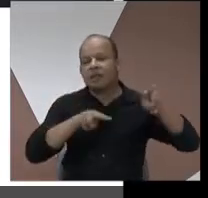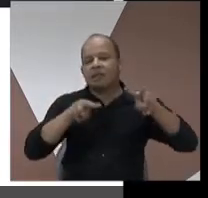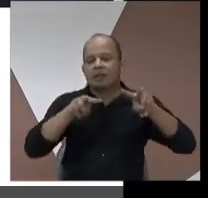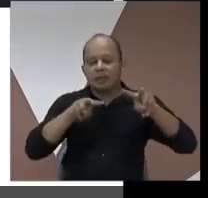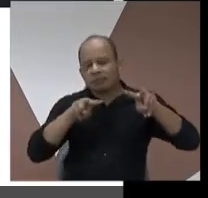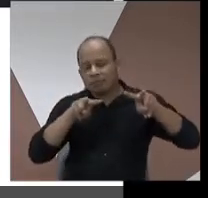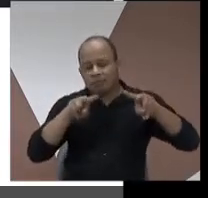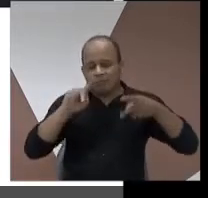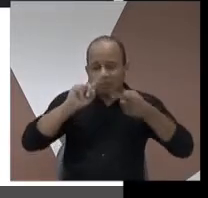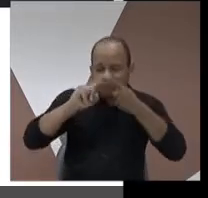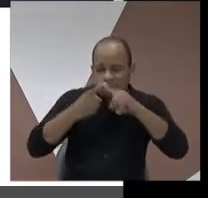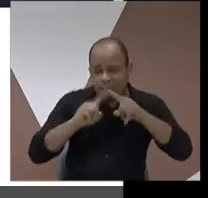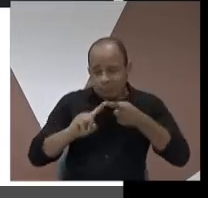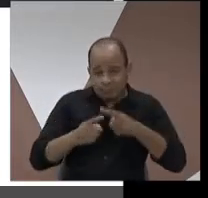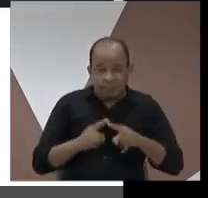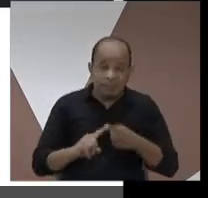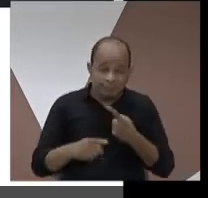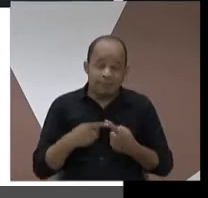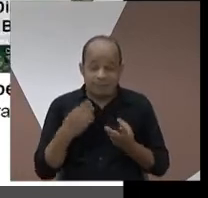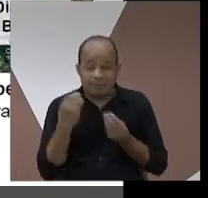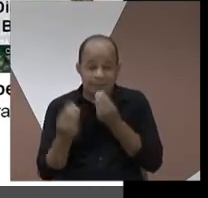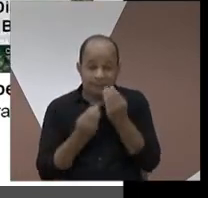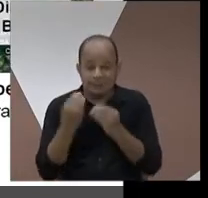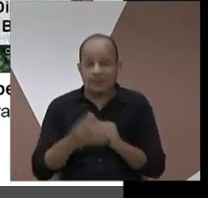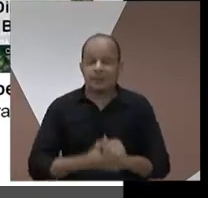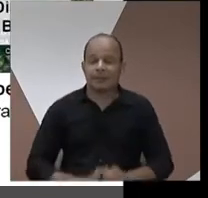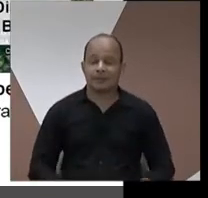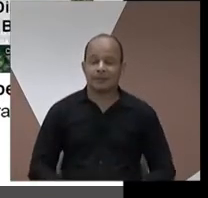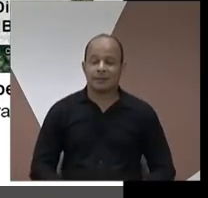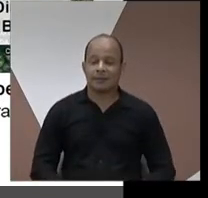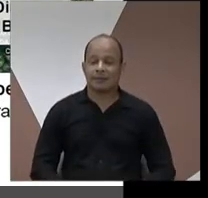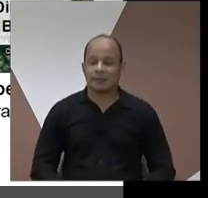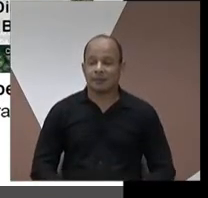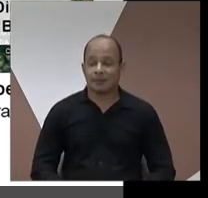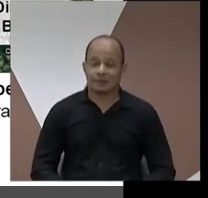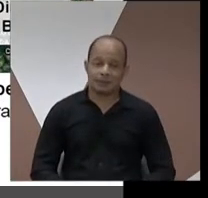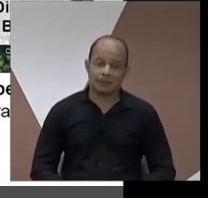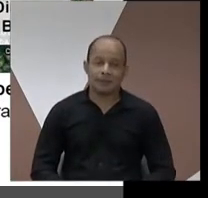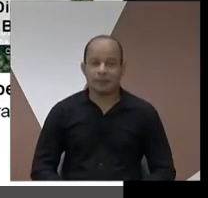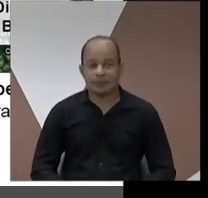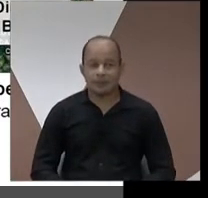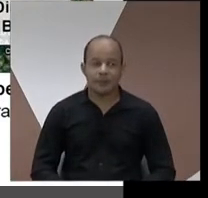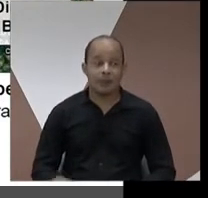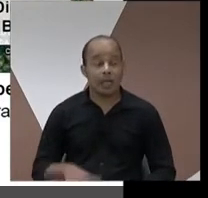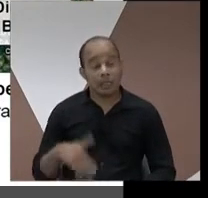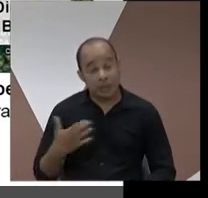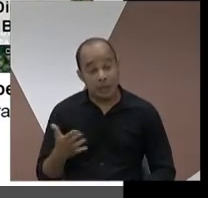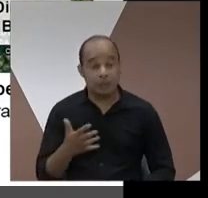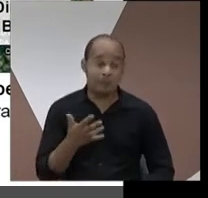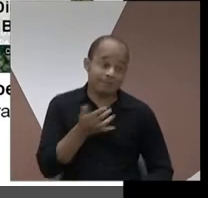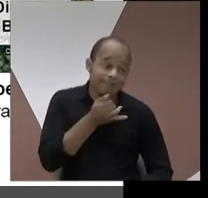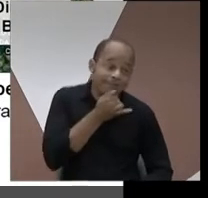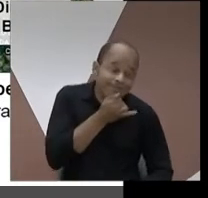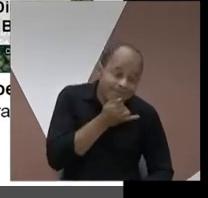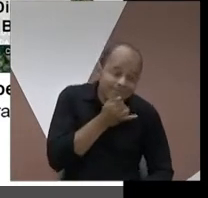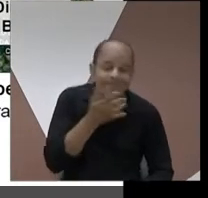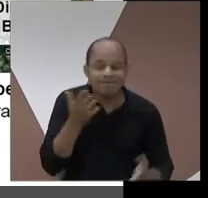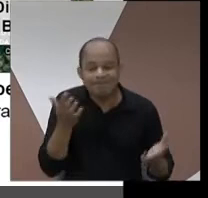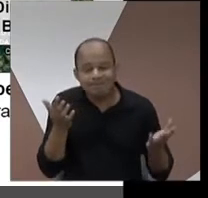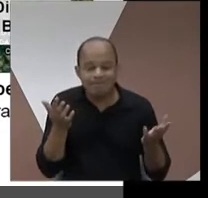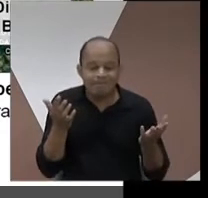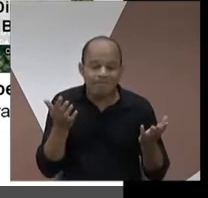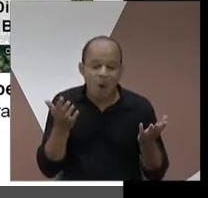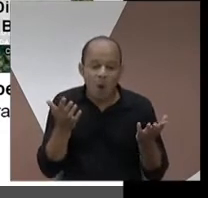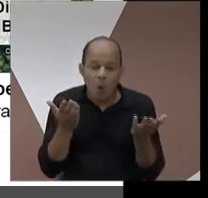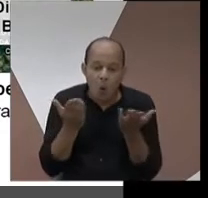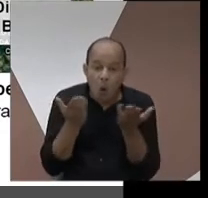da Alça Sul, né, que veio dos ambientalistas, e infelizmente a conclusão foi de que o traçado traria uma extensão